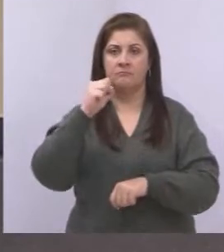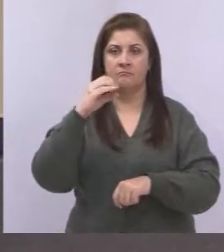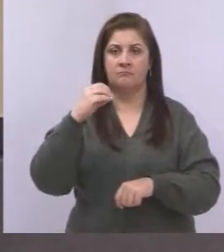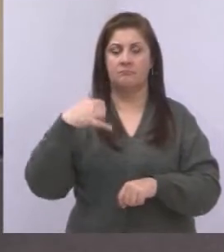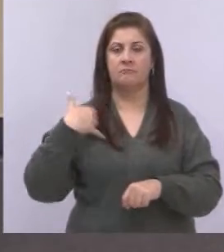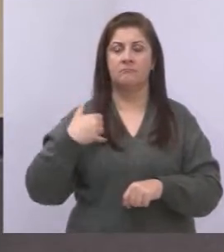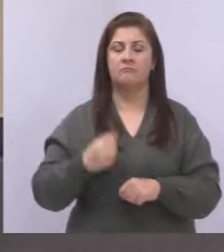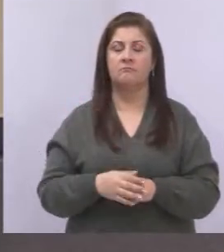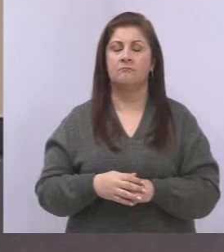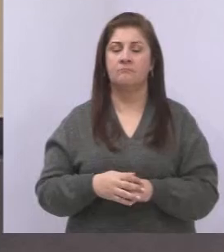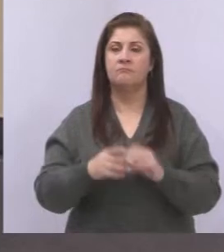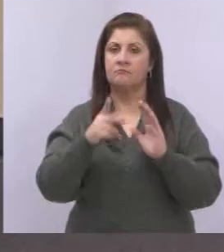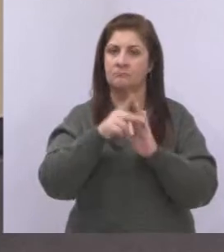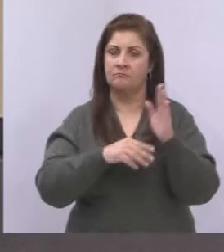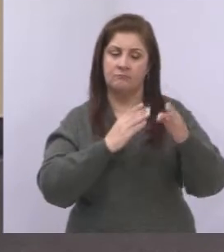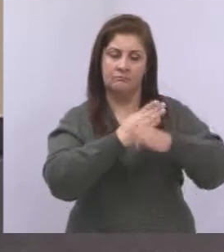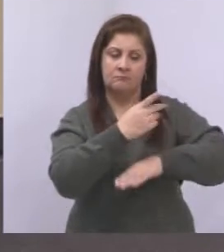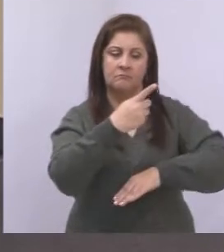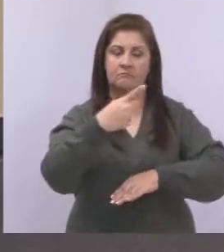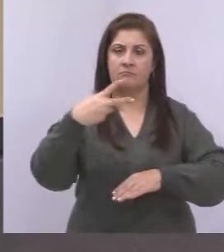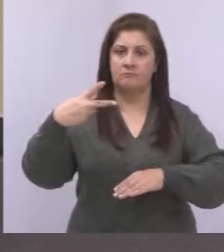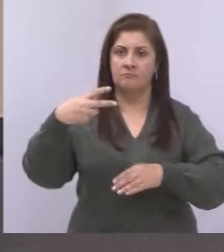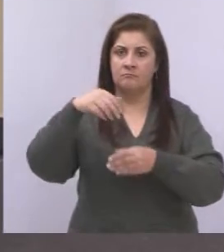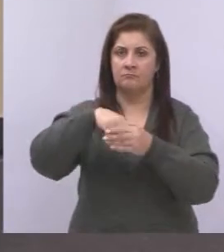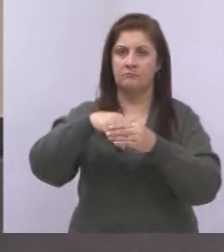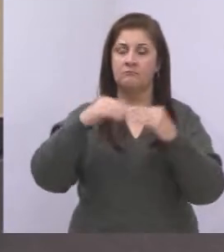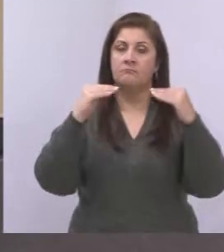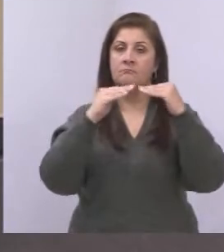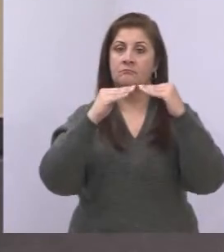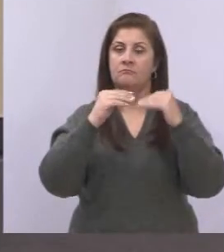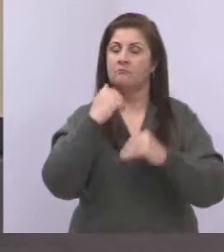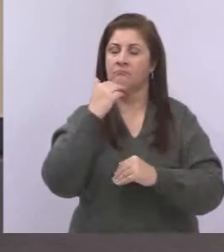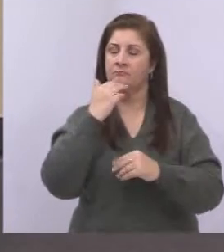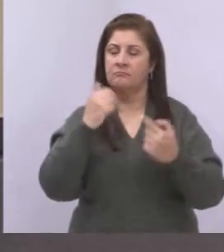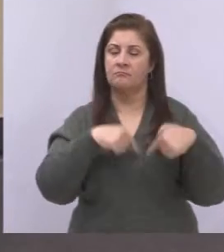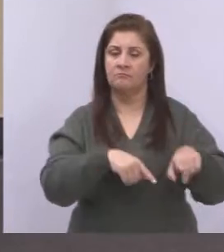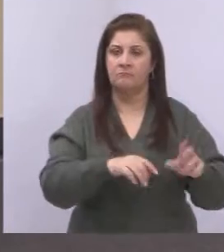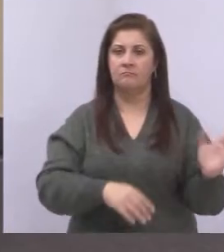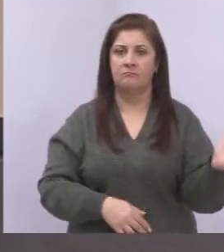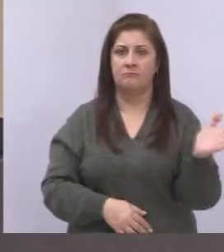O projeto foi aprovado por 12 votos favoráveis e nenhum voto contrário. Próximo projeto,